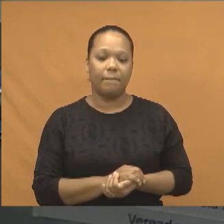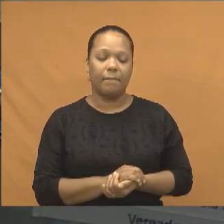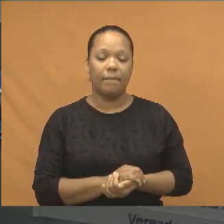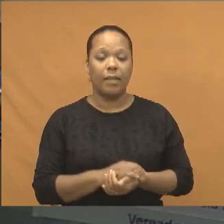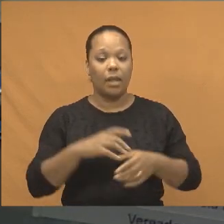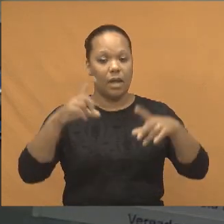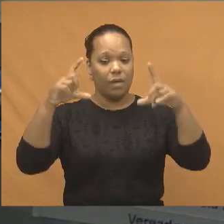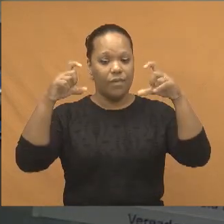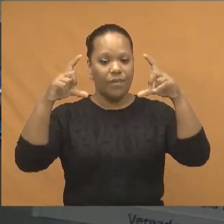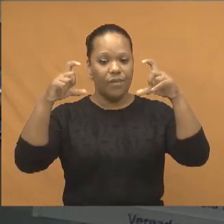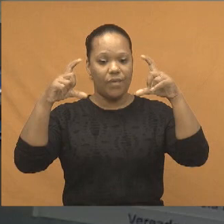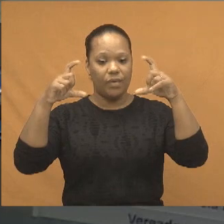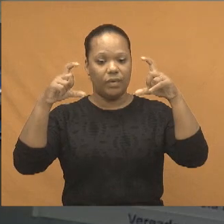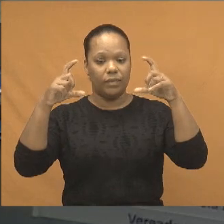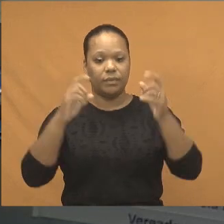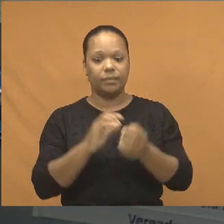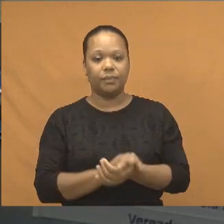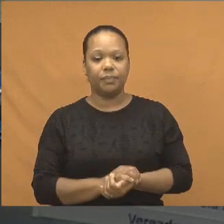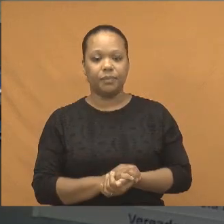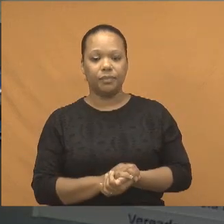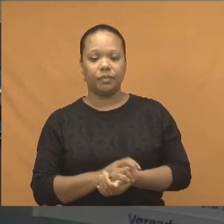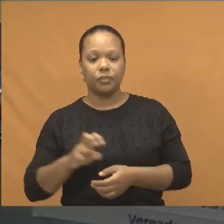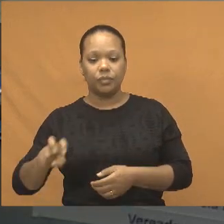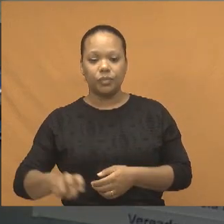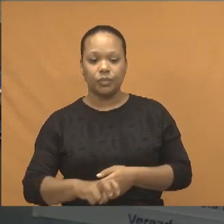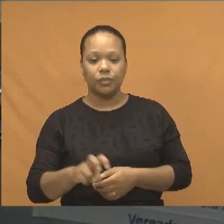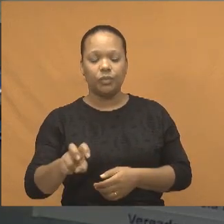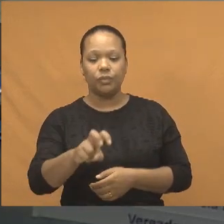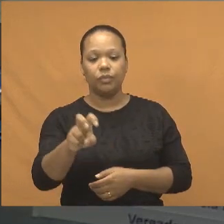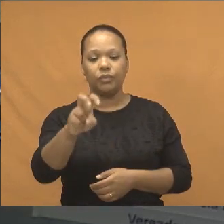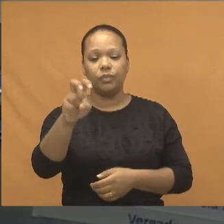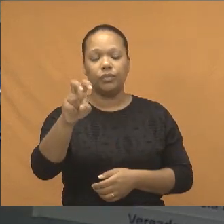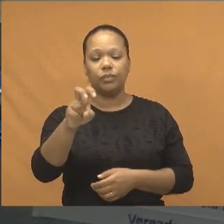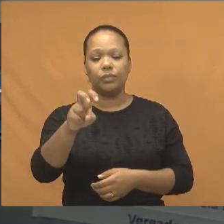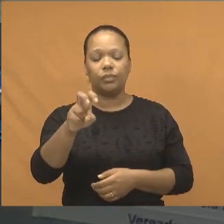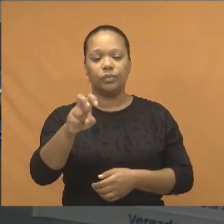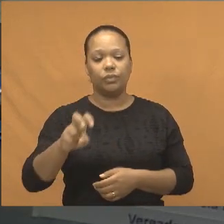está a foto aqui, ó, de cobra e rato que existe lá.